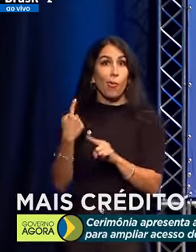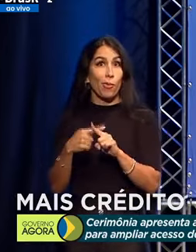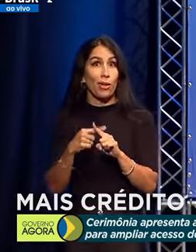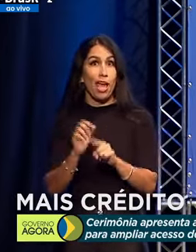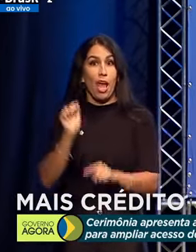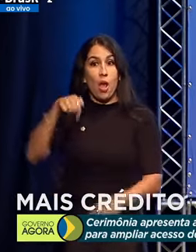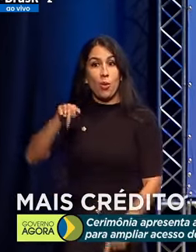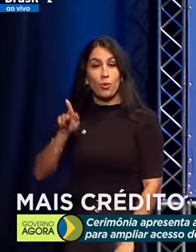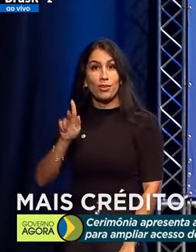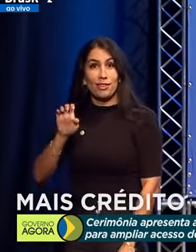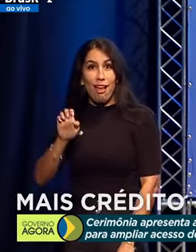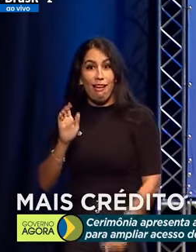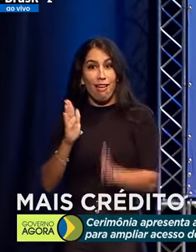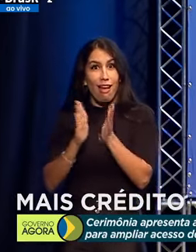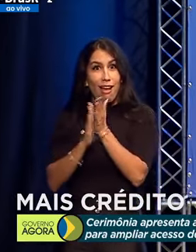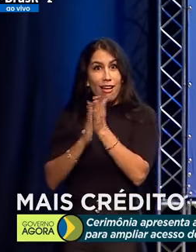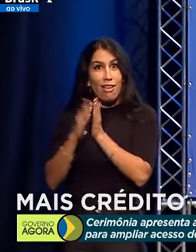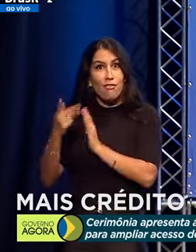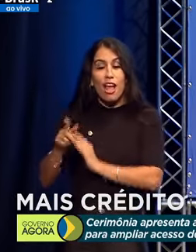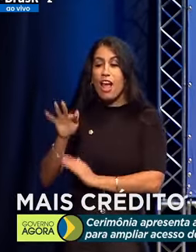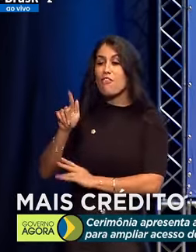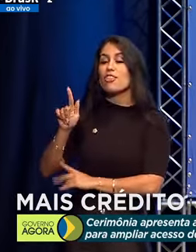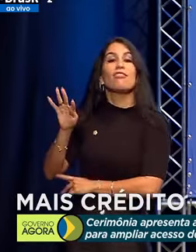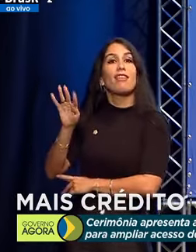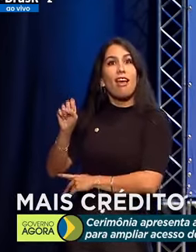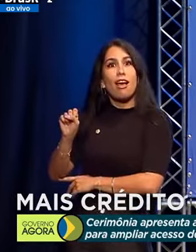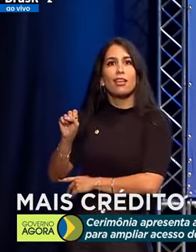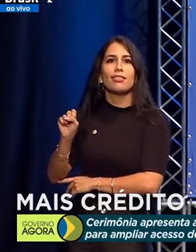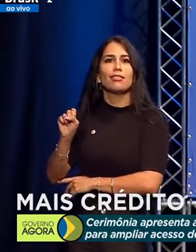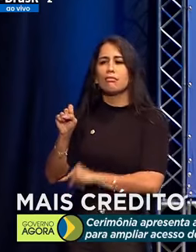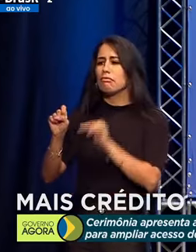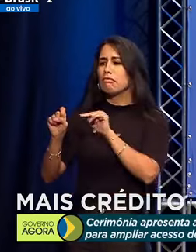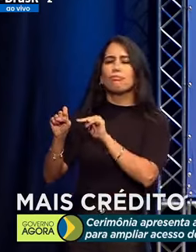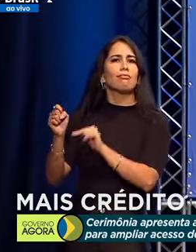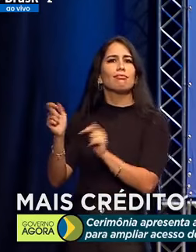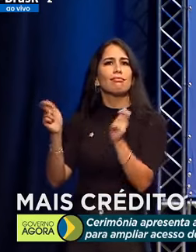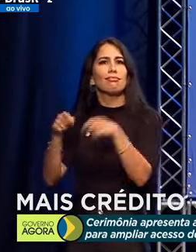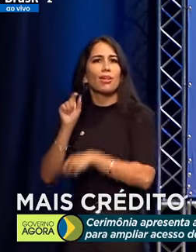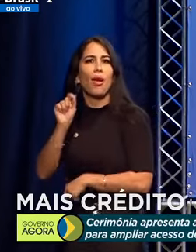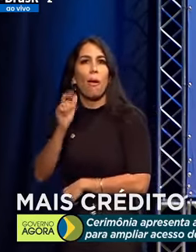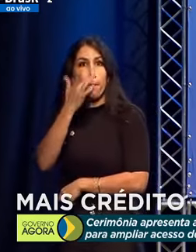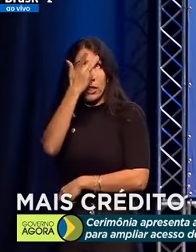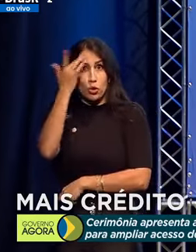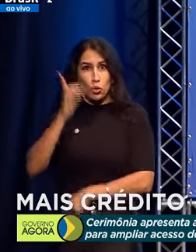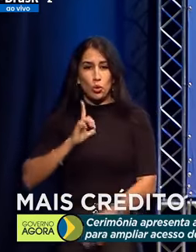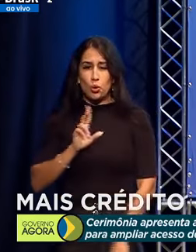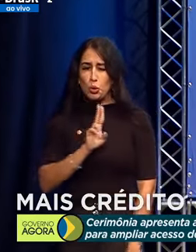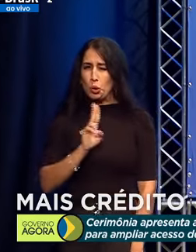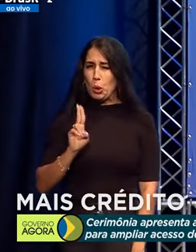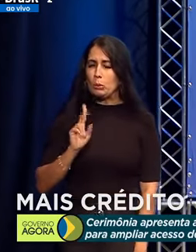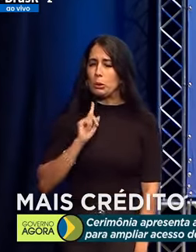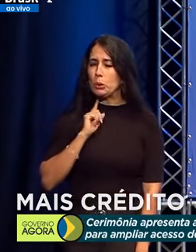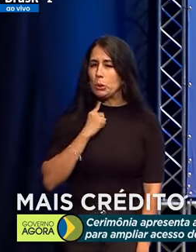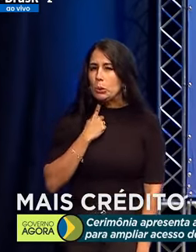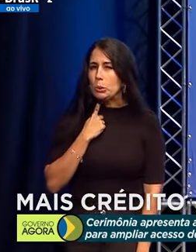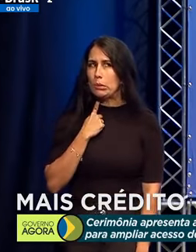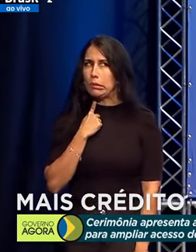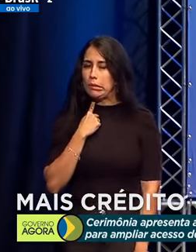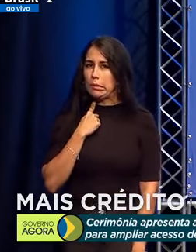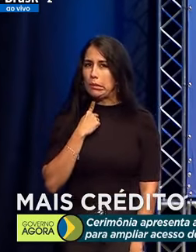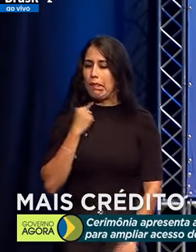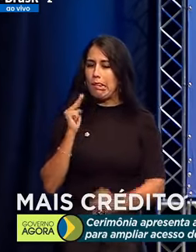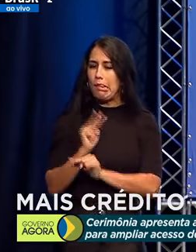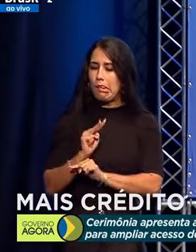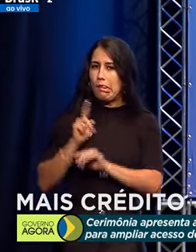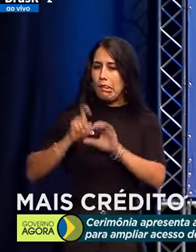de FGTS permite que, mesmo uma pessoa com o nome sujo, vá no banco, pegue o dinheiro